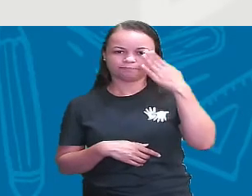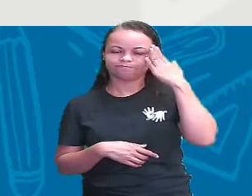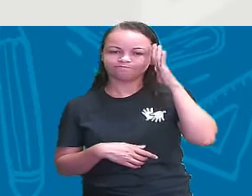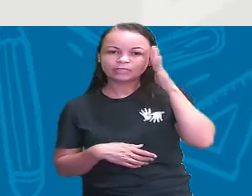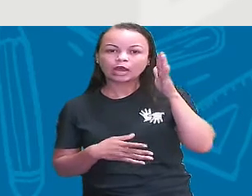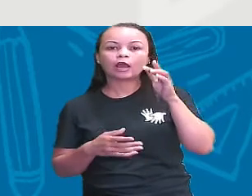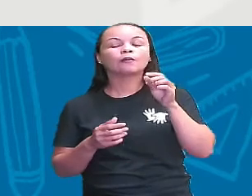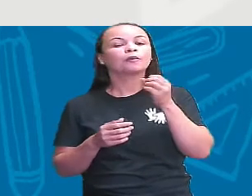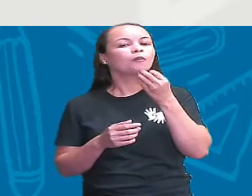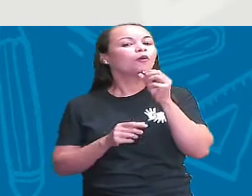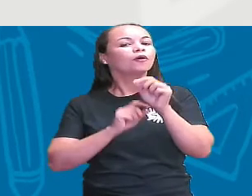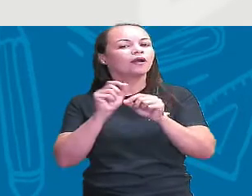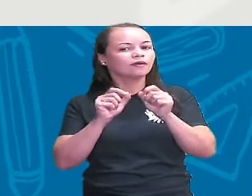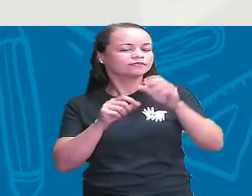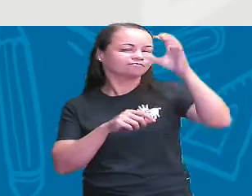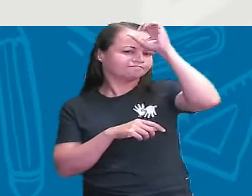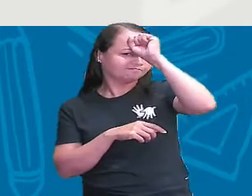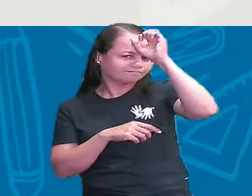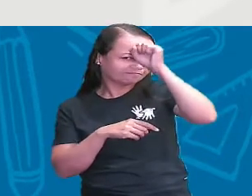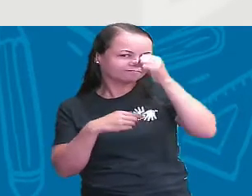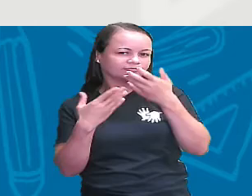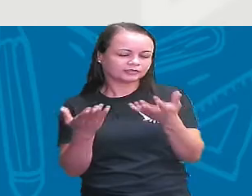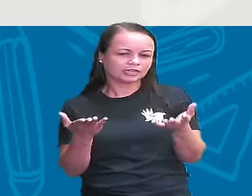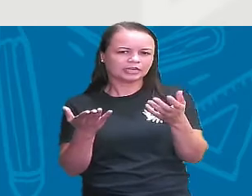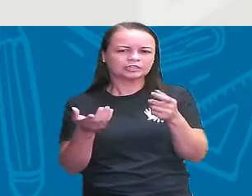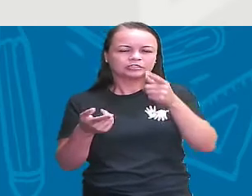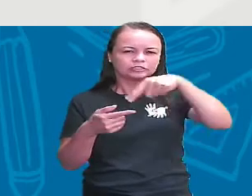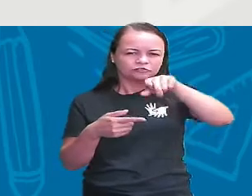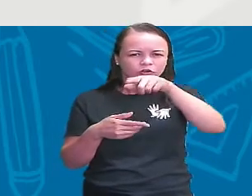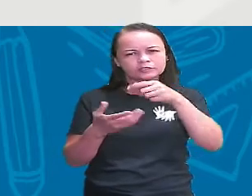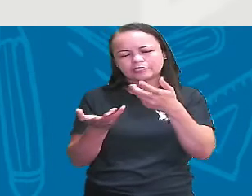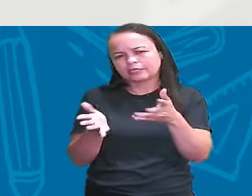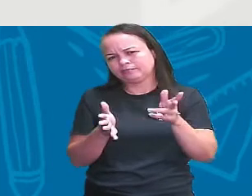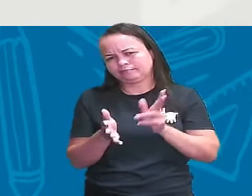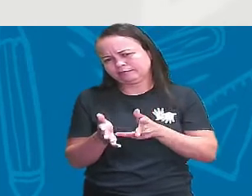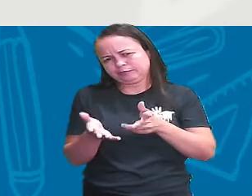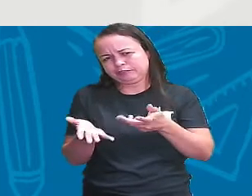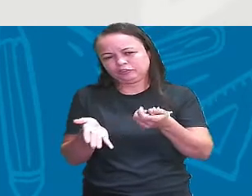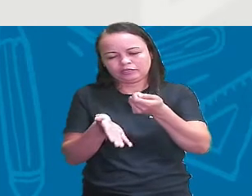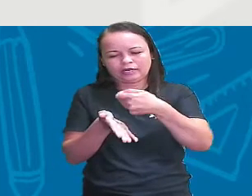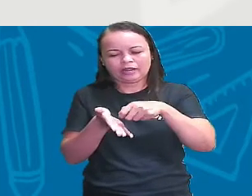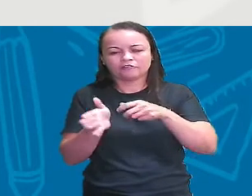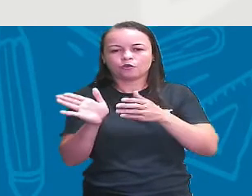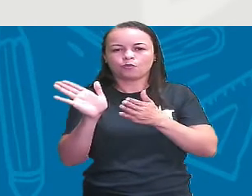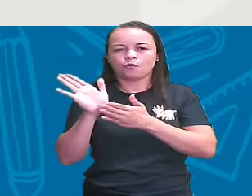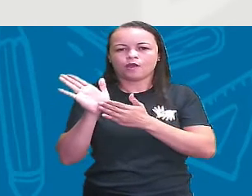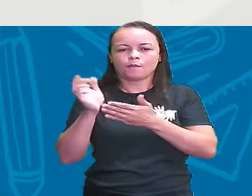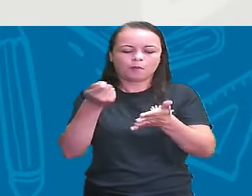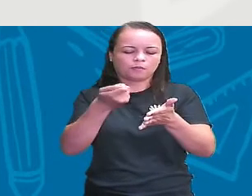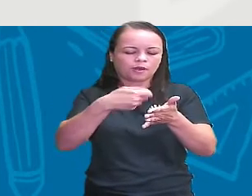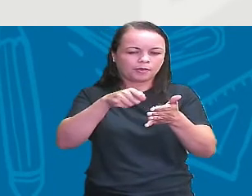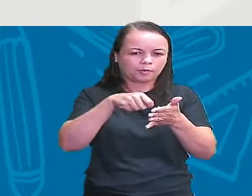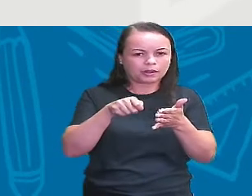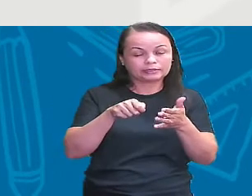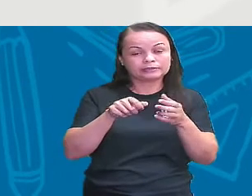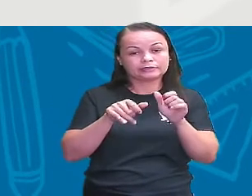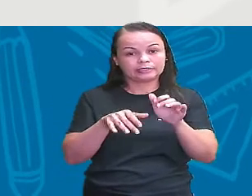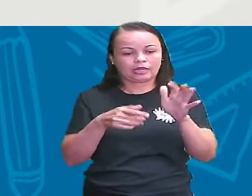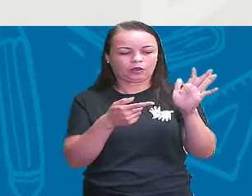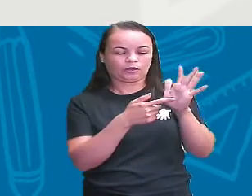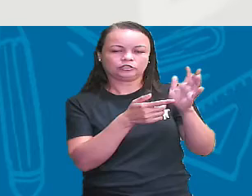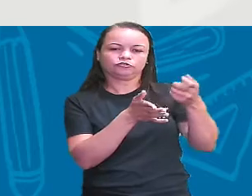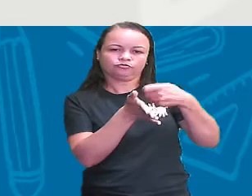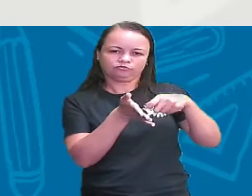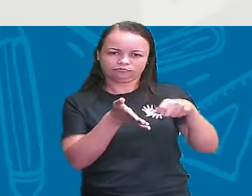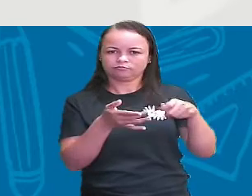isso. A mão que você escreve geralmente é a direita. Quem é canhoto, né, usa a outra mão, a outra mãozinha. Tá